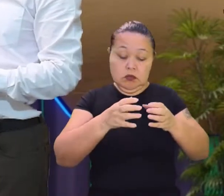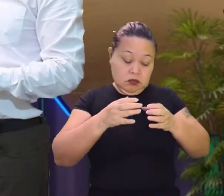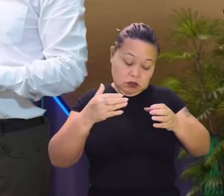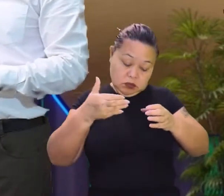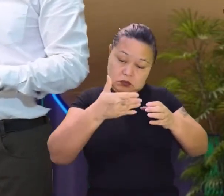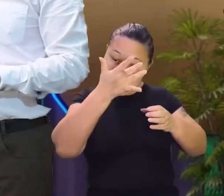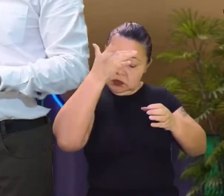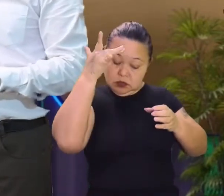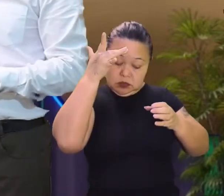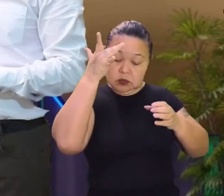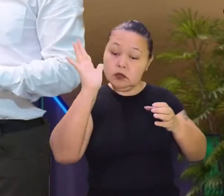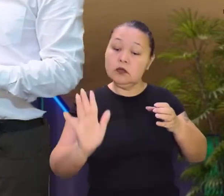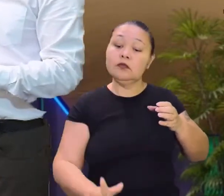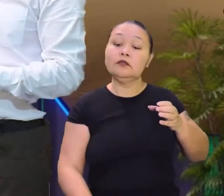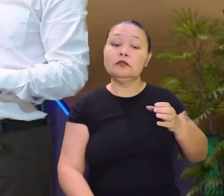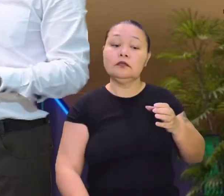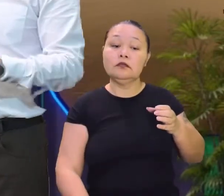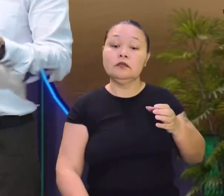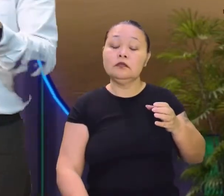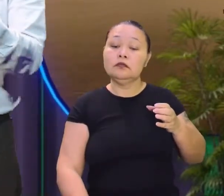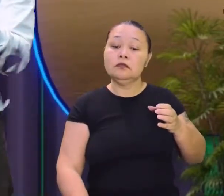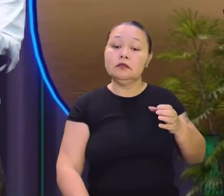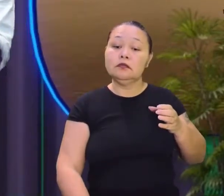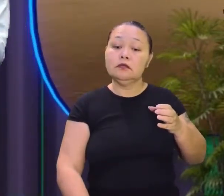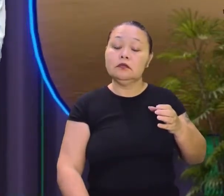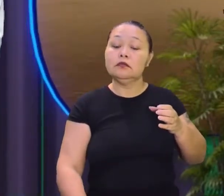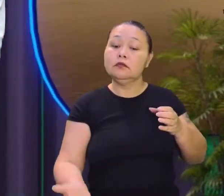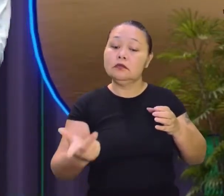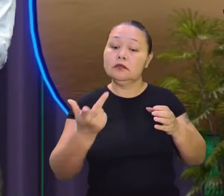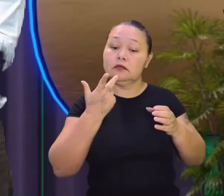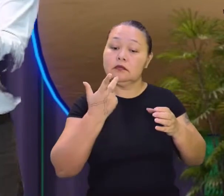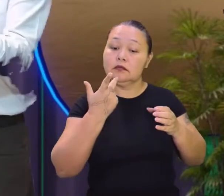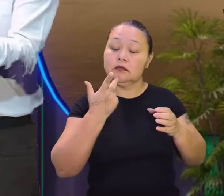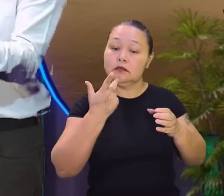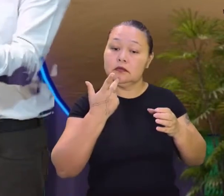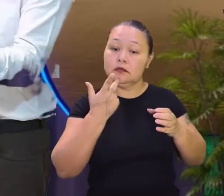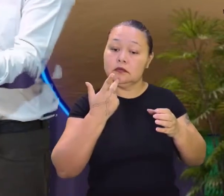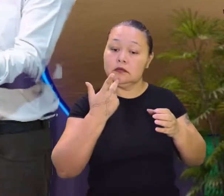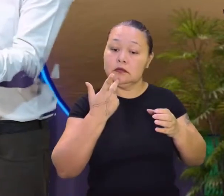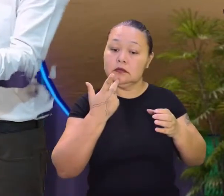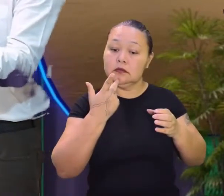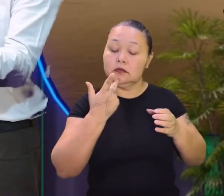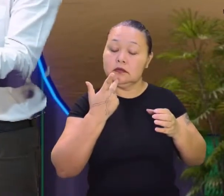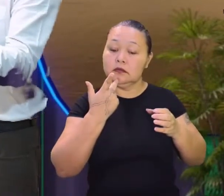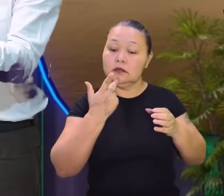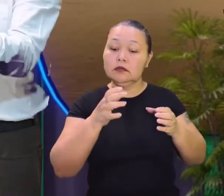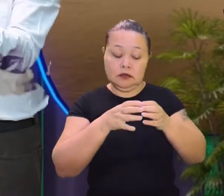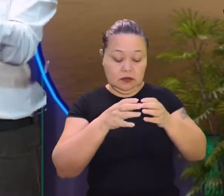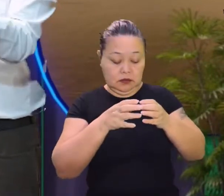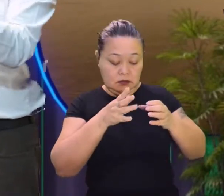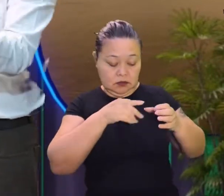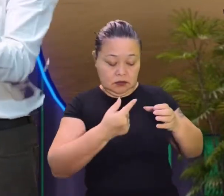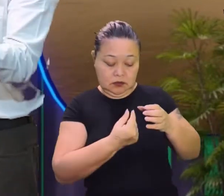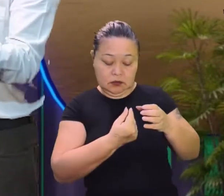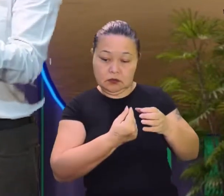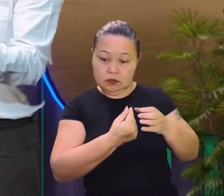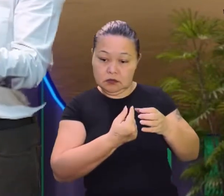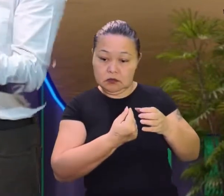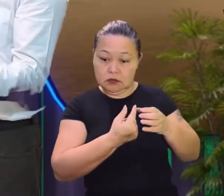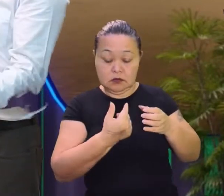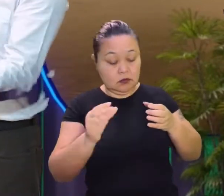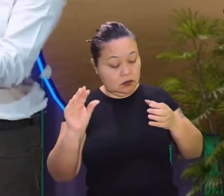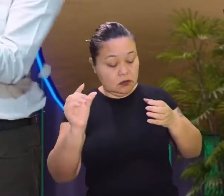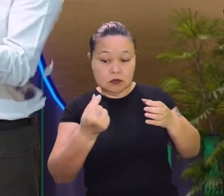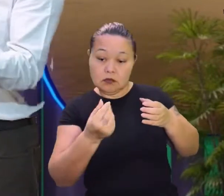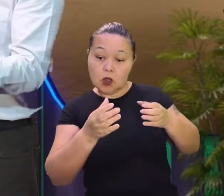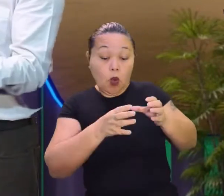né? Então, galera, se estamos falando de que essa concentração deixa esse recurso